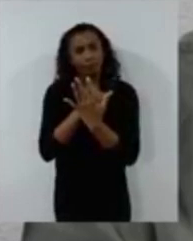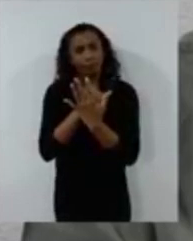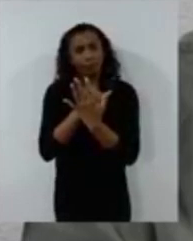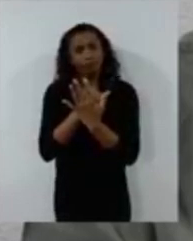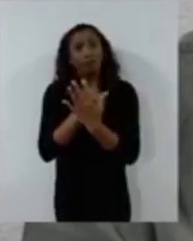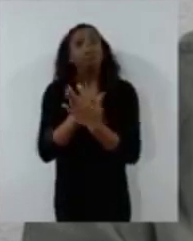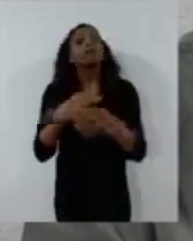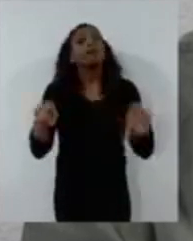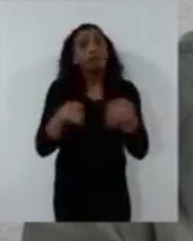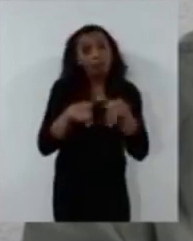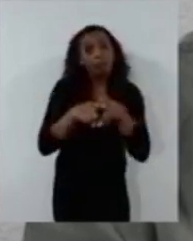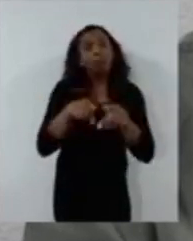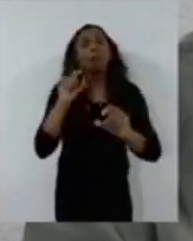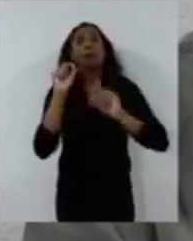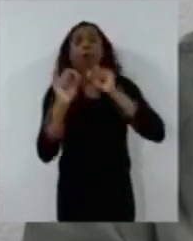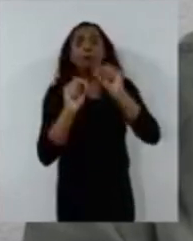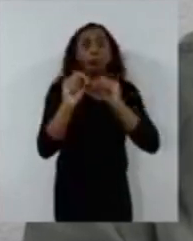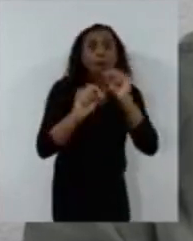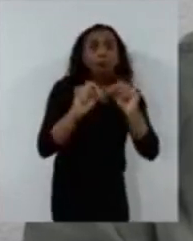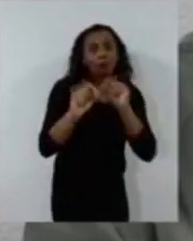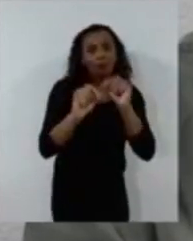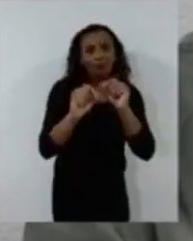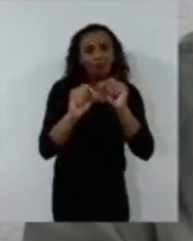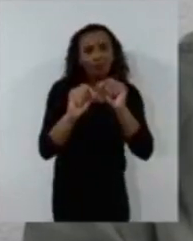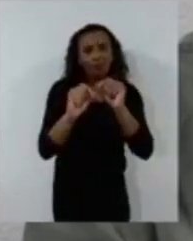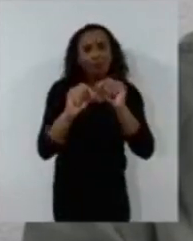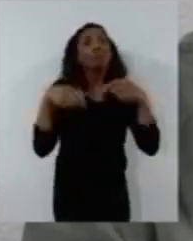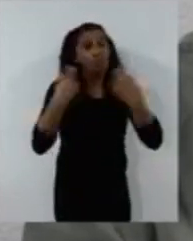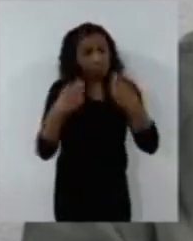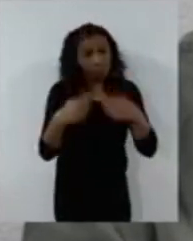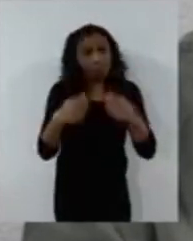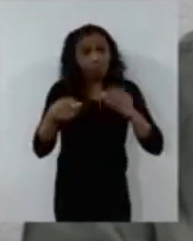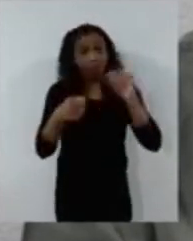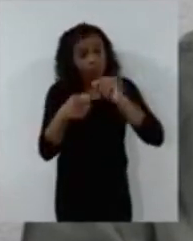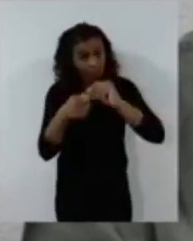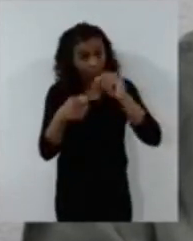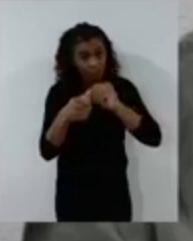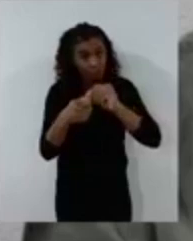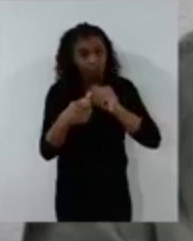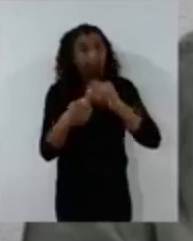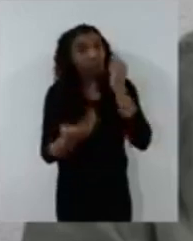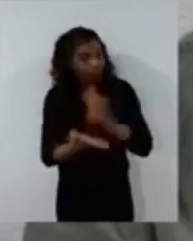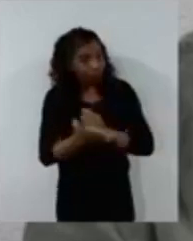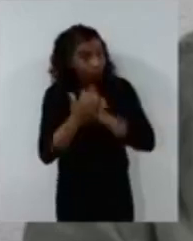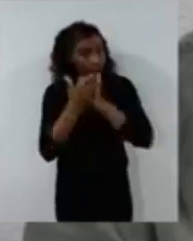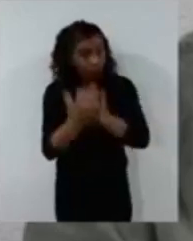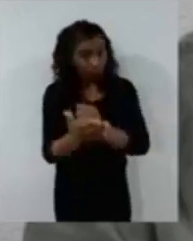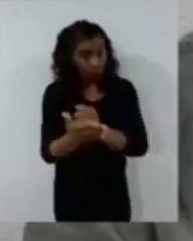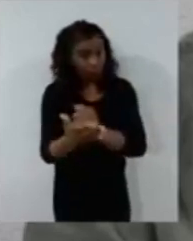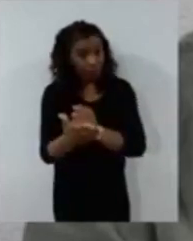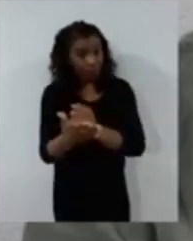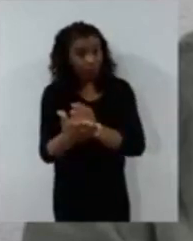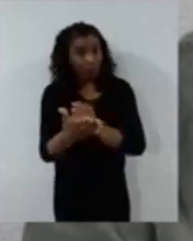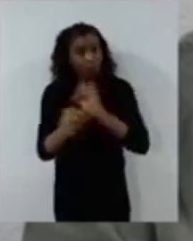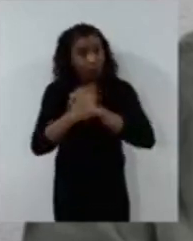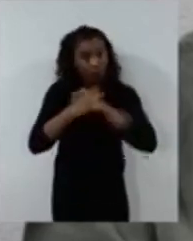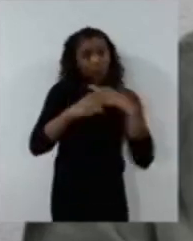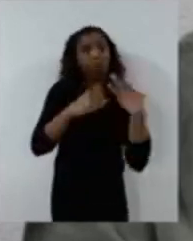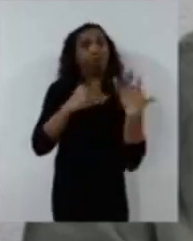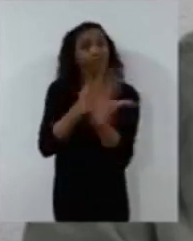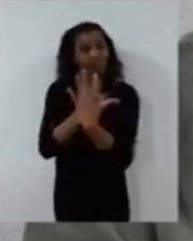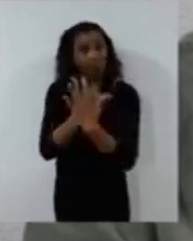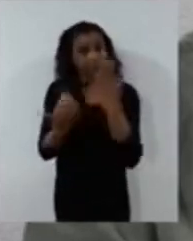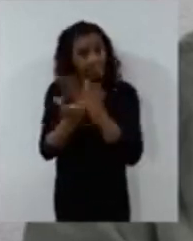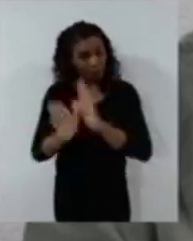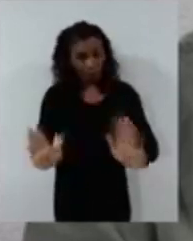Como uma das ações para contribuir nesse combate, a Prefeitura de Muriaé criou a